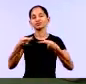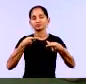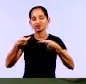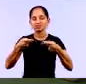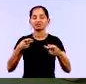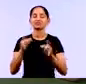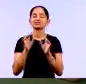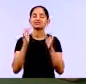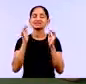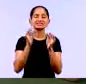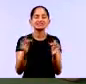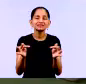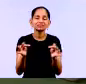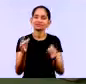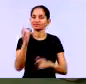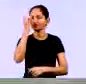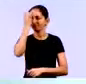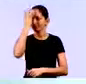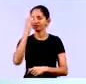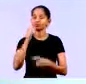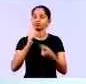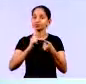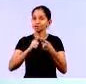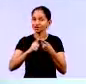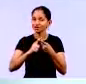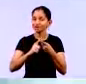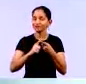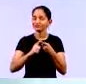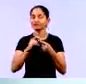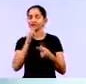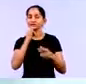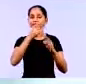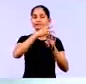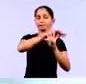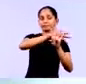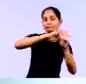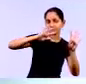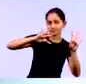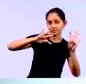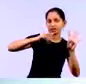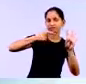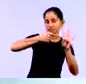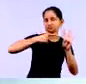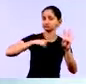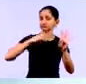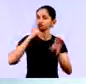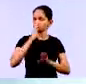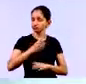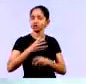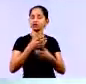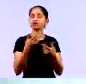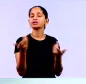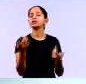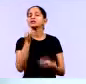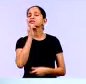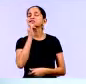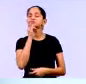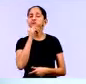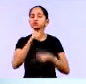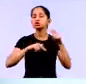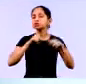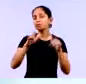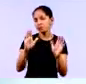Olha só que coisa maravilhosa. Eu tenho uma planilha de orçamento de materiais, não, de mão de